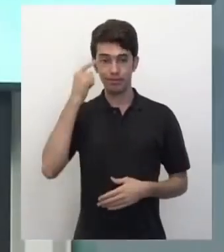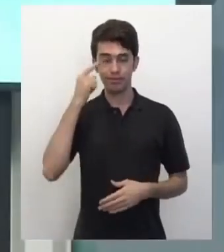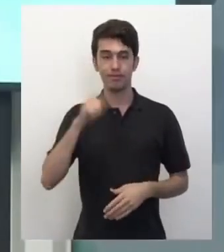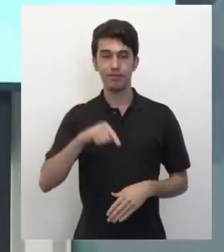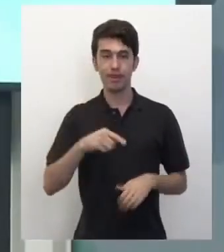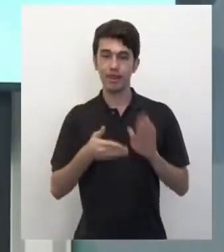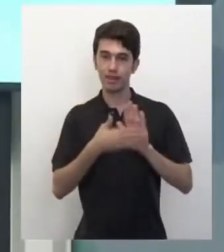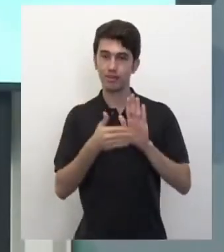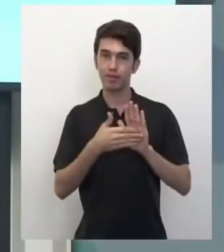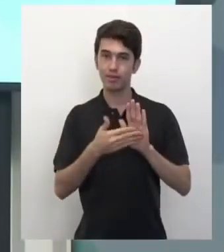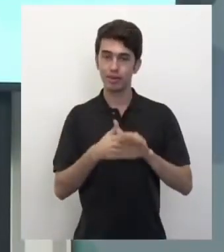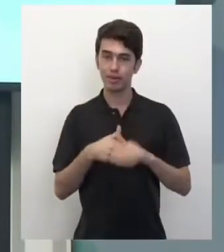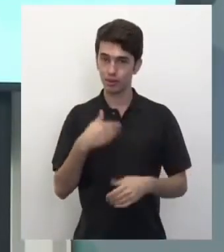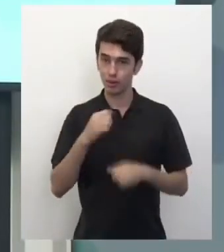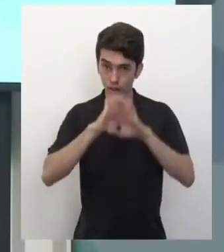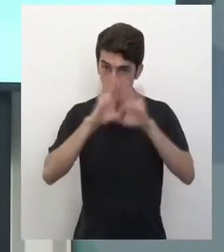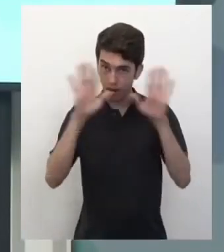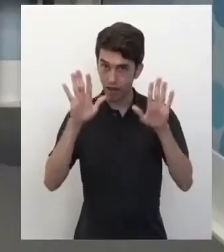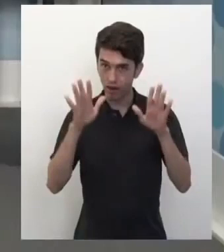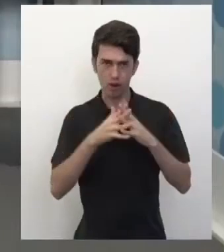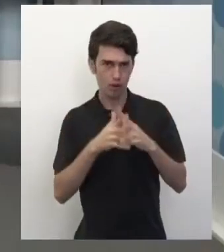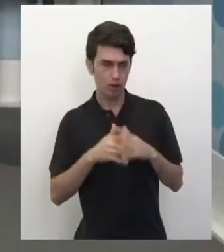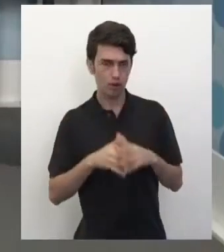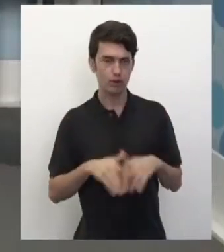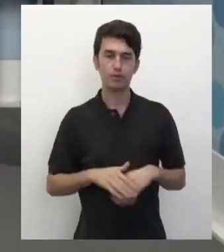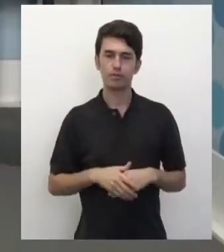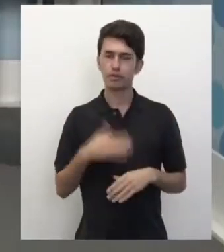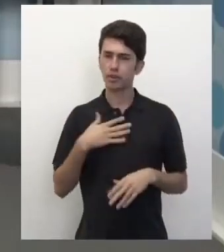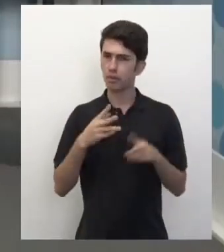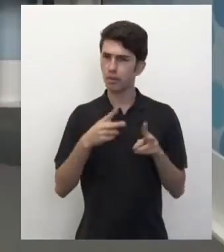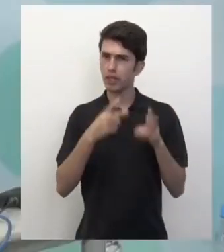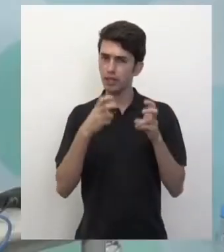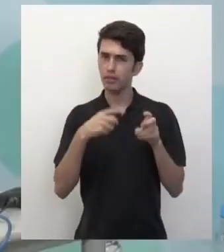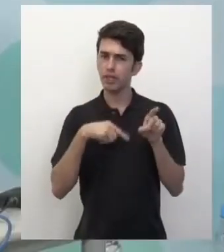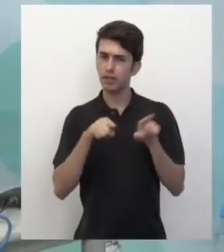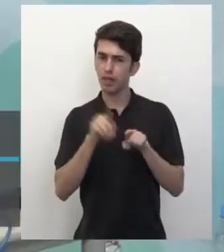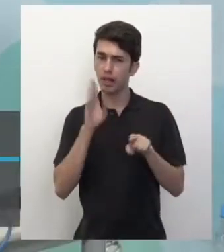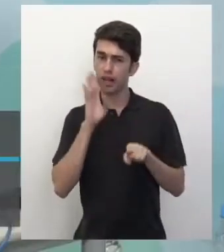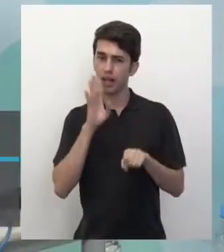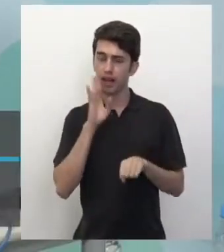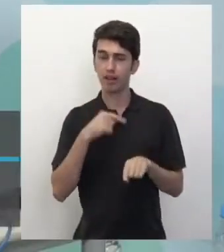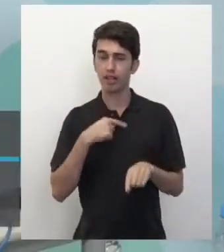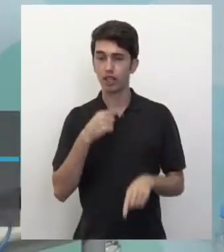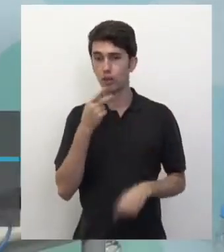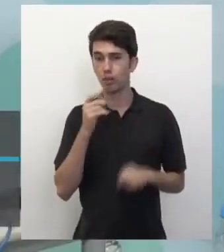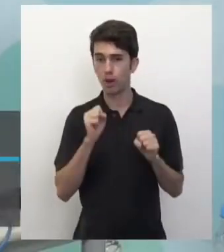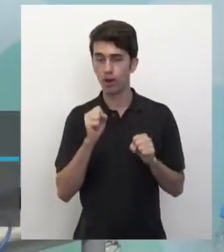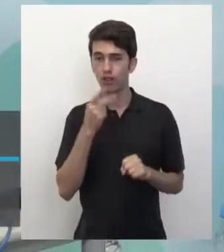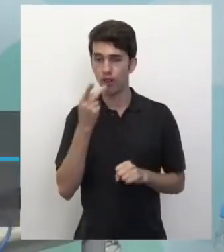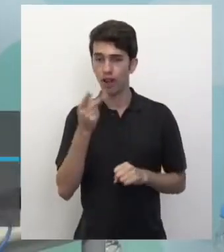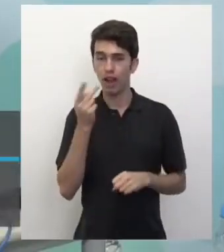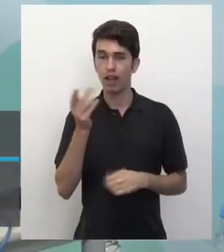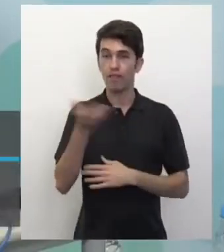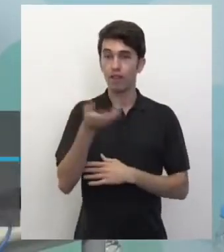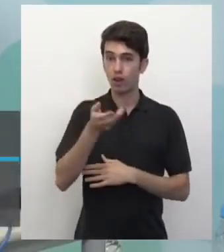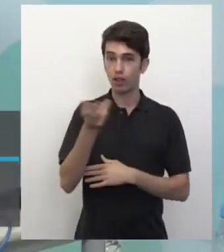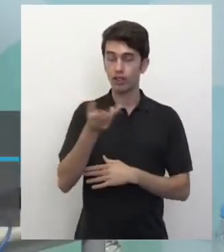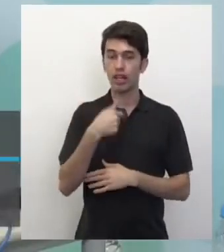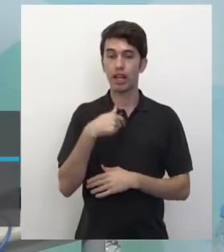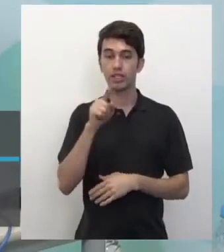a proposta. Ficou claro ou está um pouquinho Ficou. confuso? Uma coisa que eu notei bacana aí também é que a gente pode dizer que a velocidade do